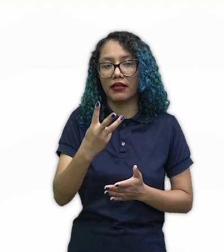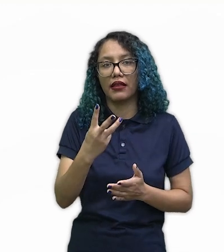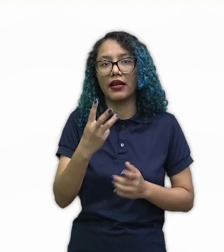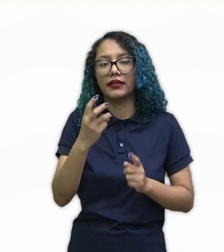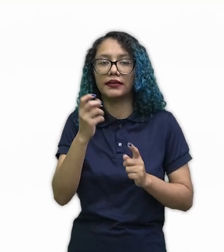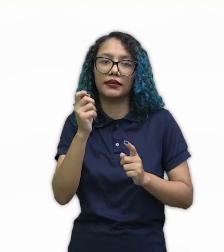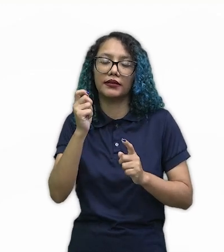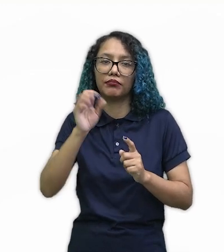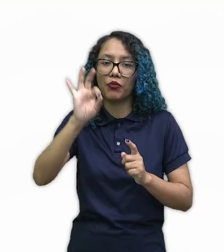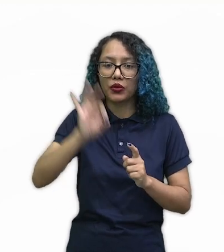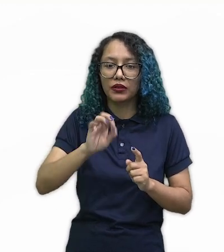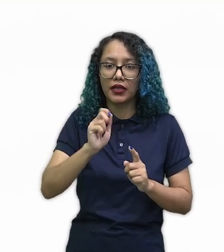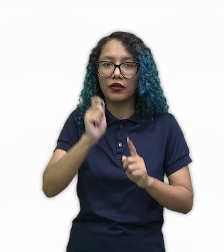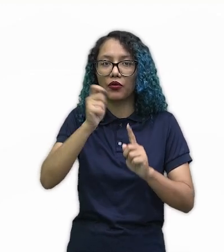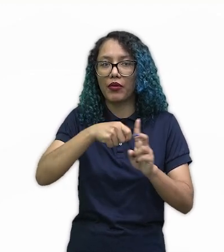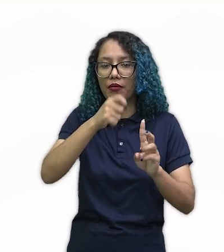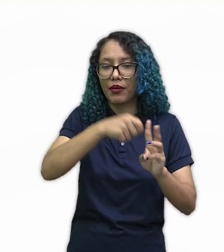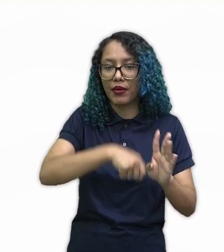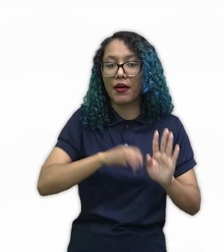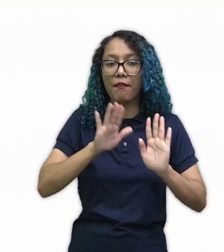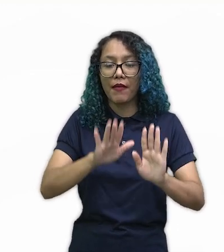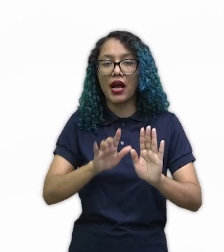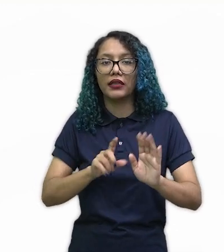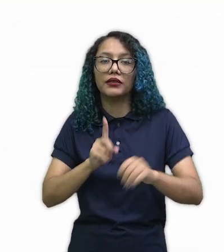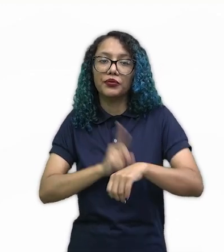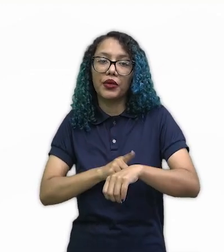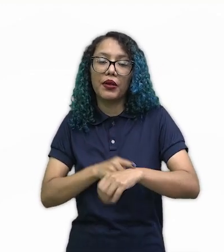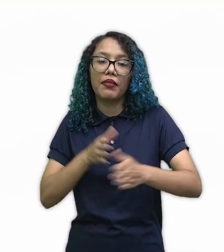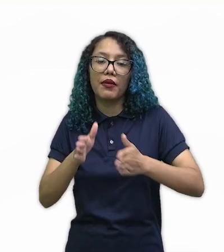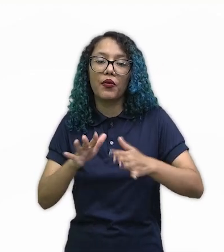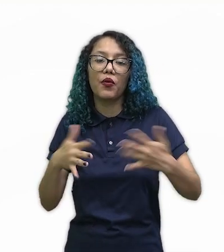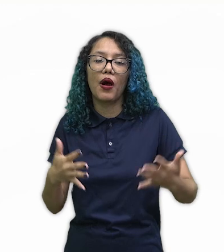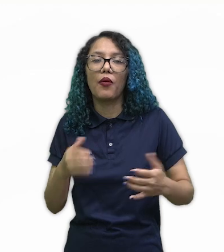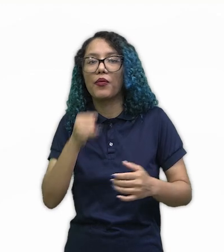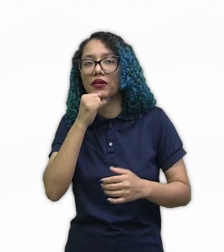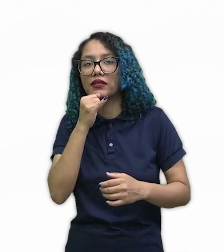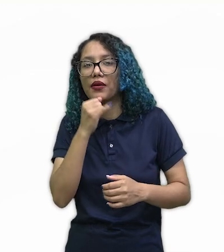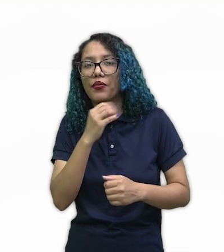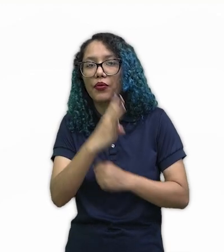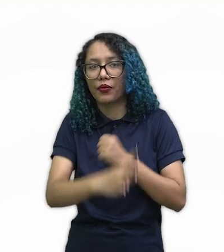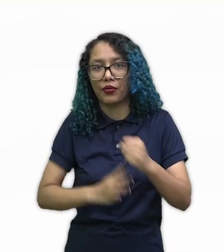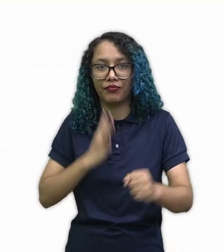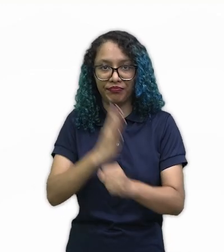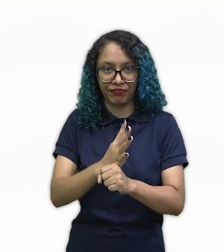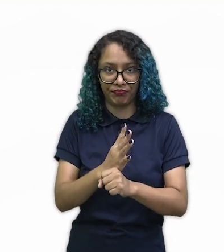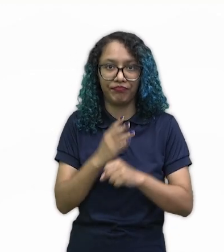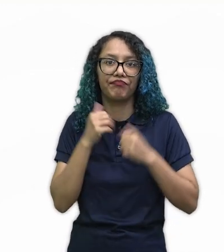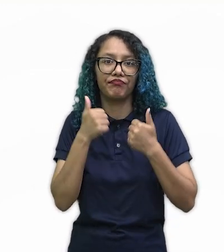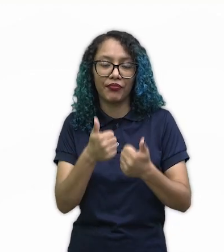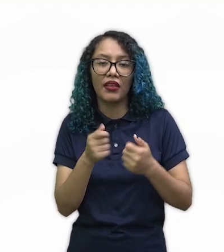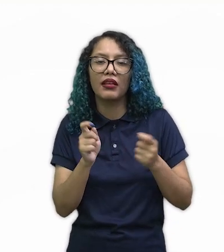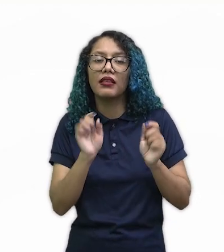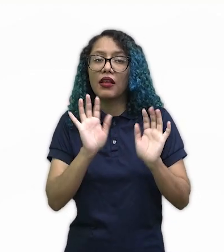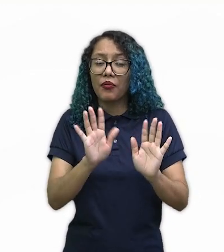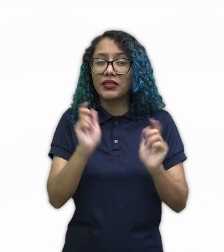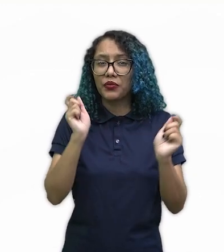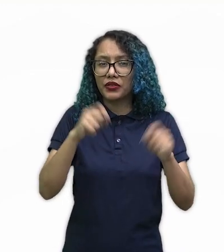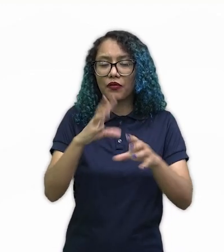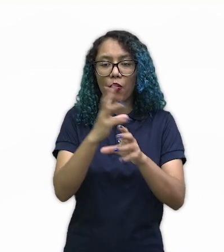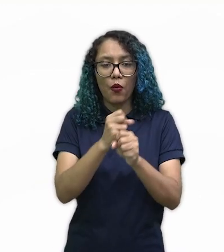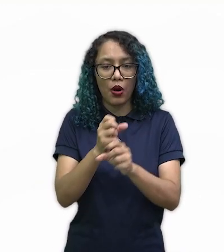de aplicação dessa taxa você vai ter durante 4 anos. Para que você